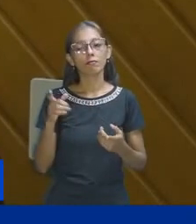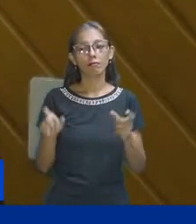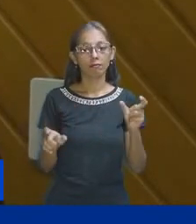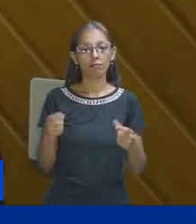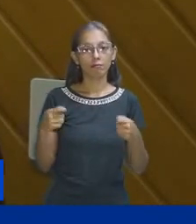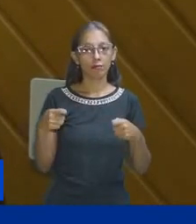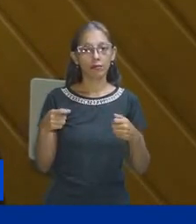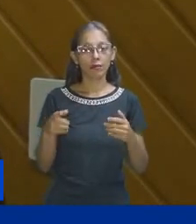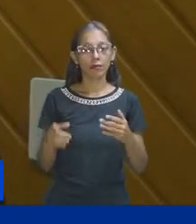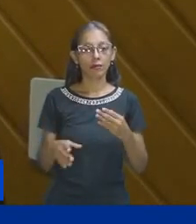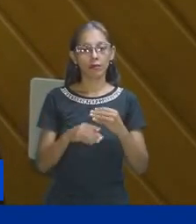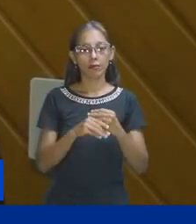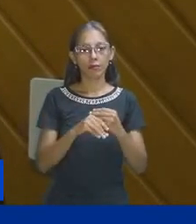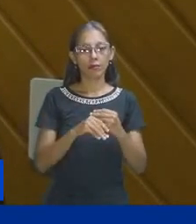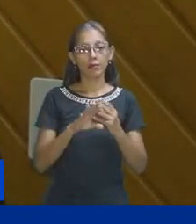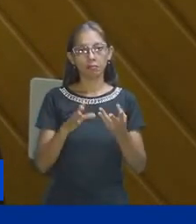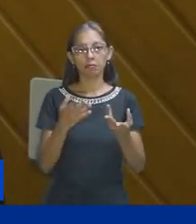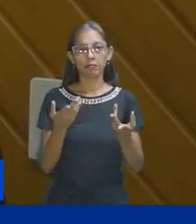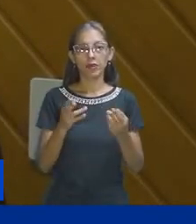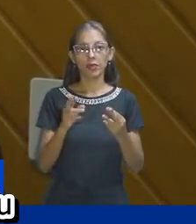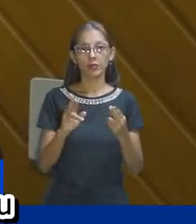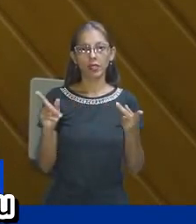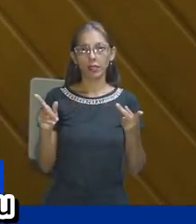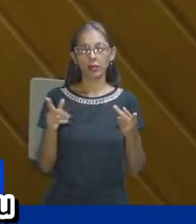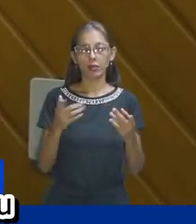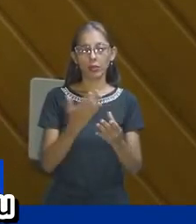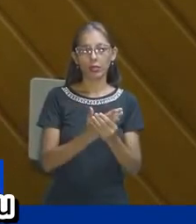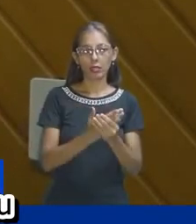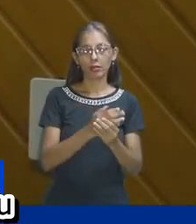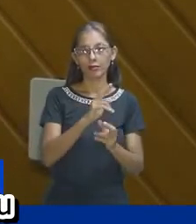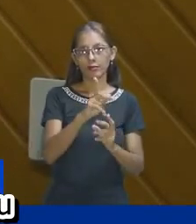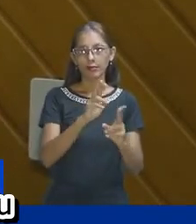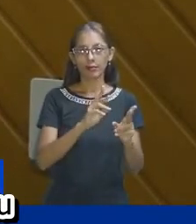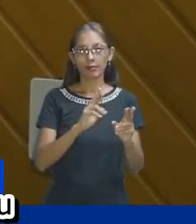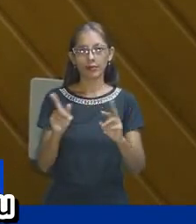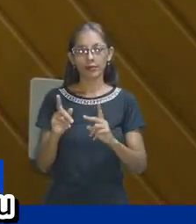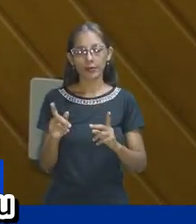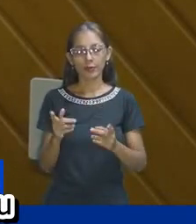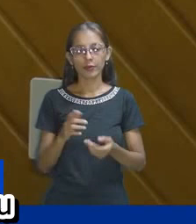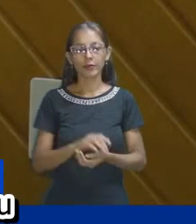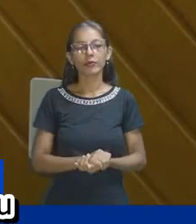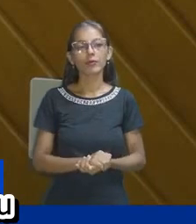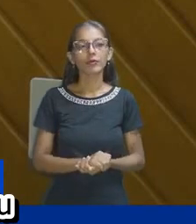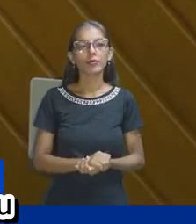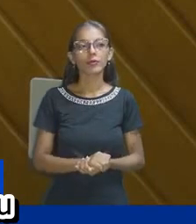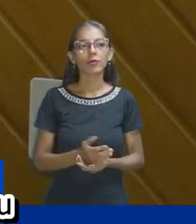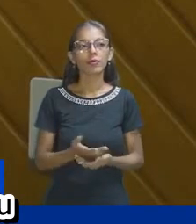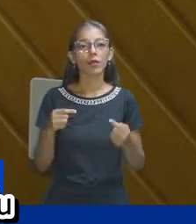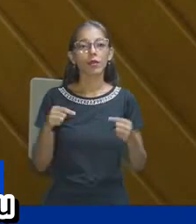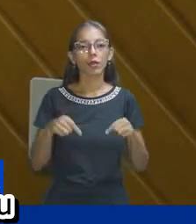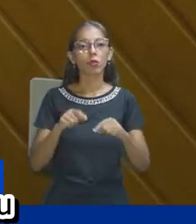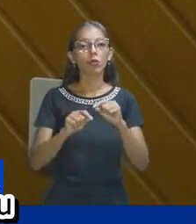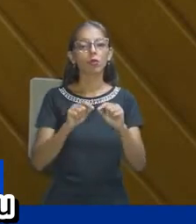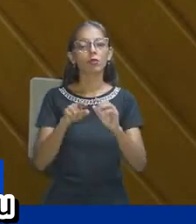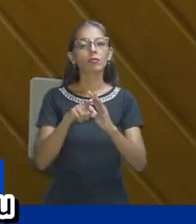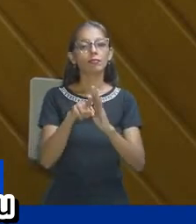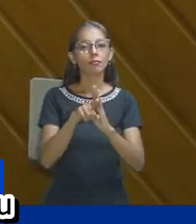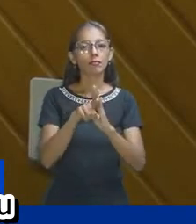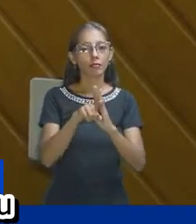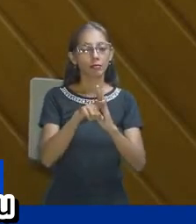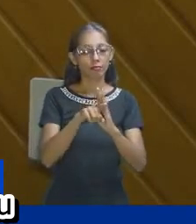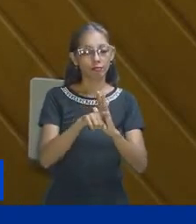processo civil, do processo criminal. E esta análise da prova, ela foi muito bem analisada pelo eminente relator,